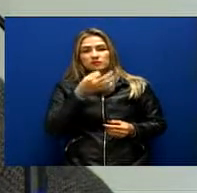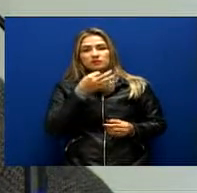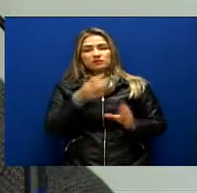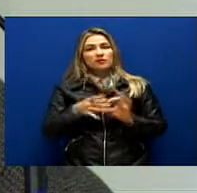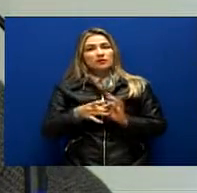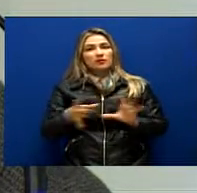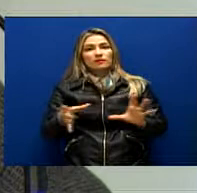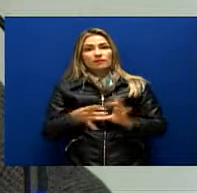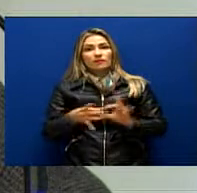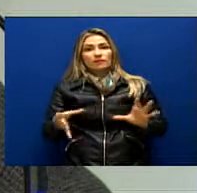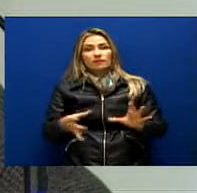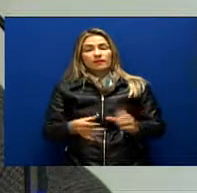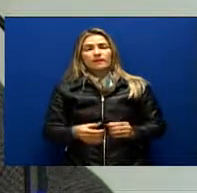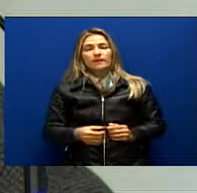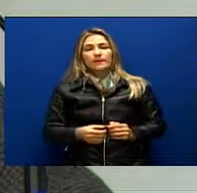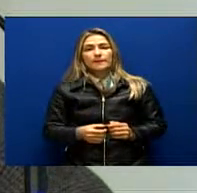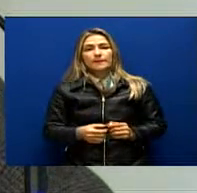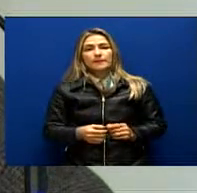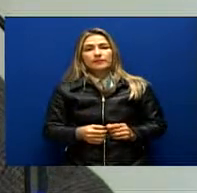Concorda? Ah, não concorda?